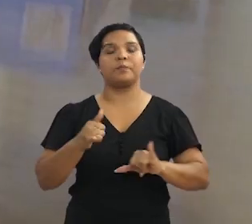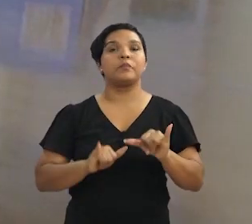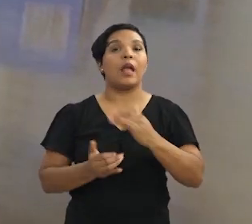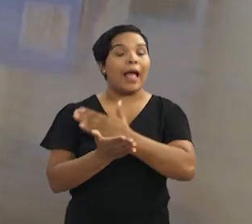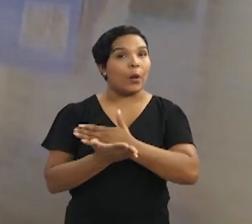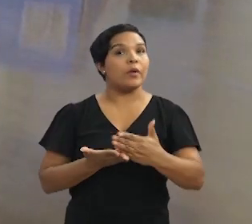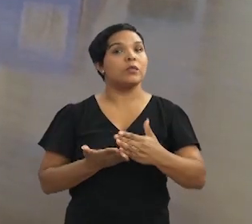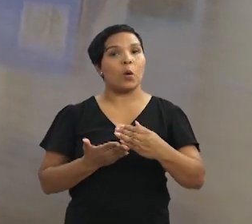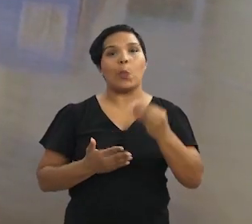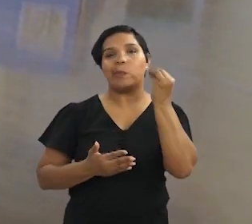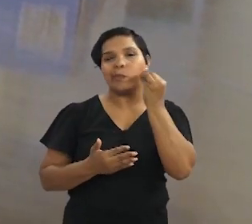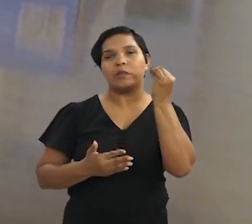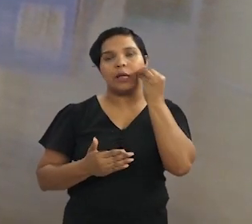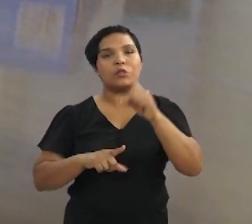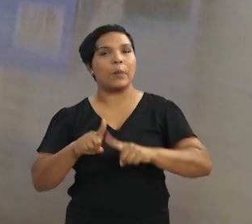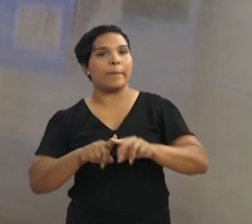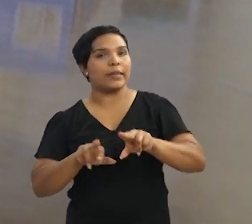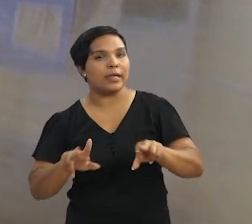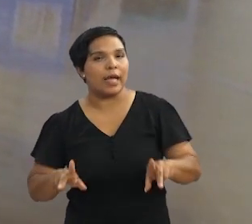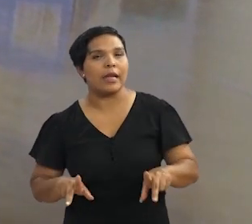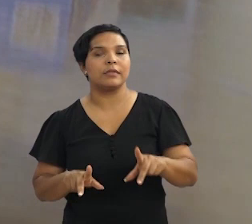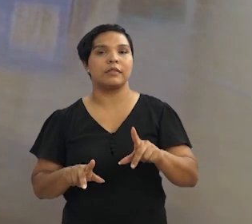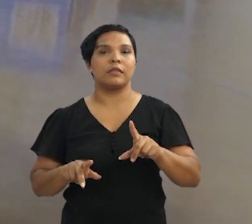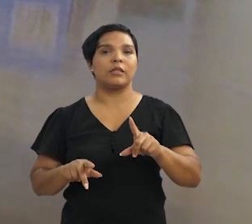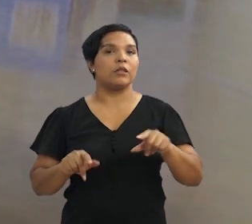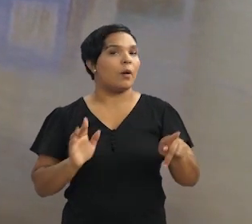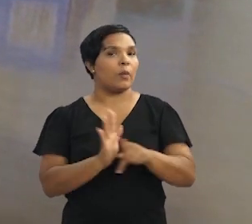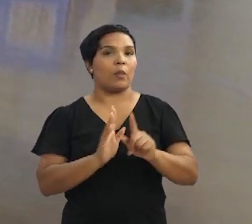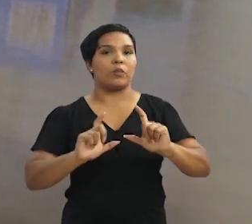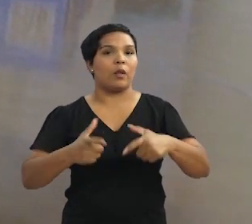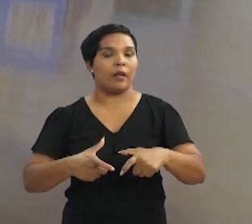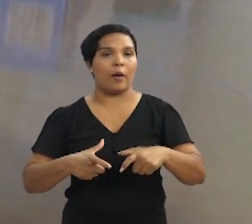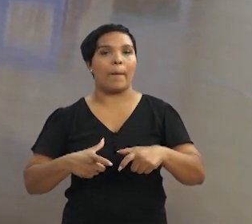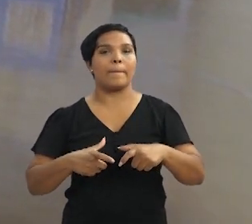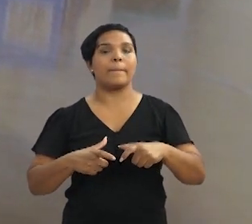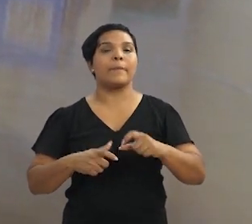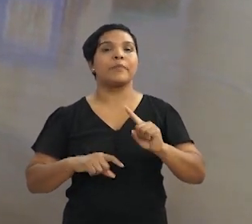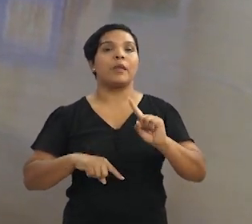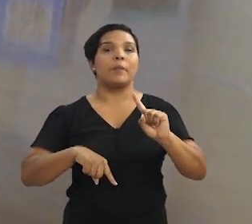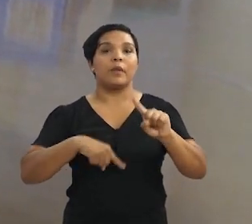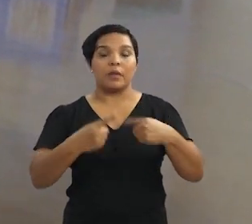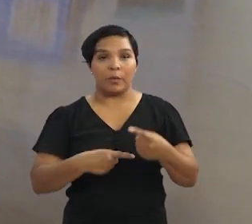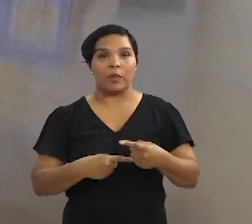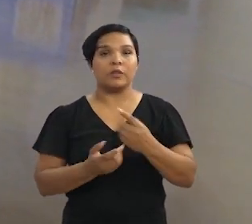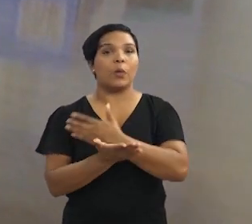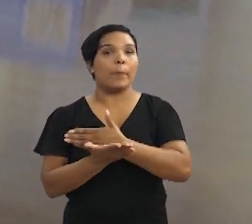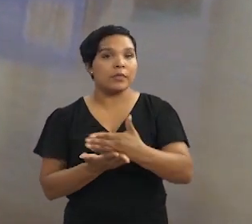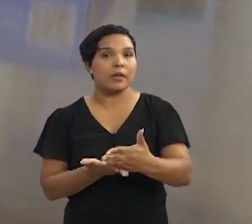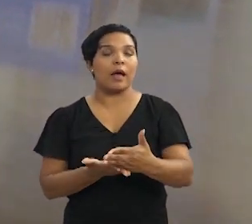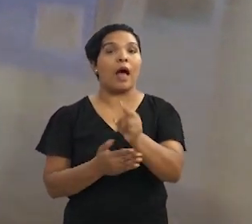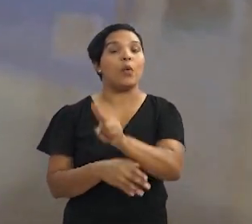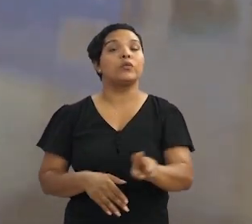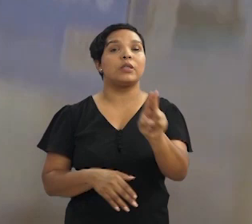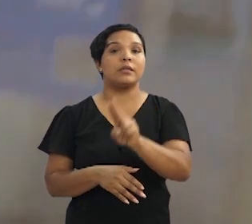E aí a gente começou os testes em materiais que não foram do acervo para não danificar, para depois a